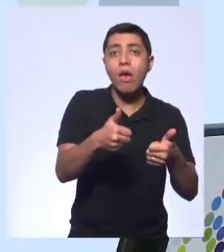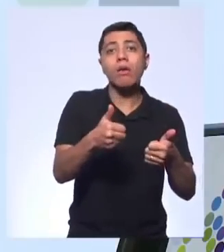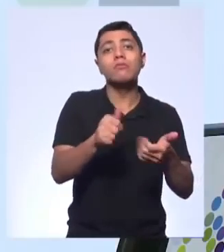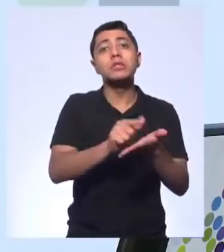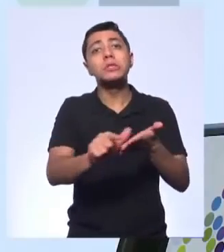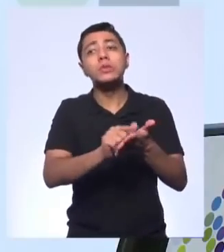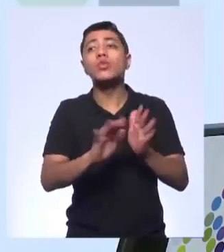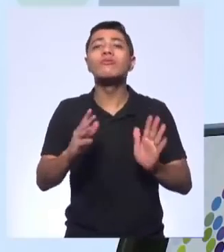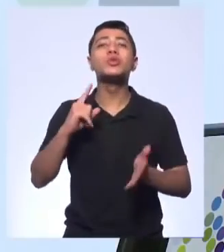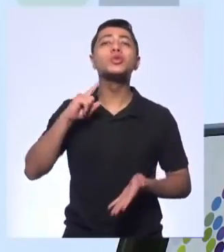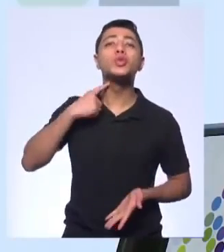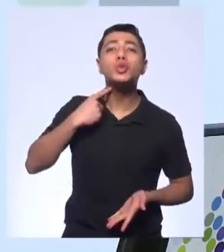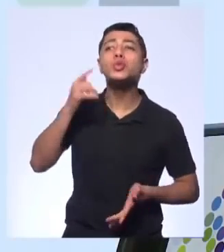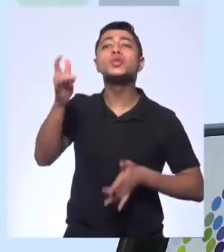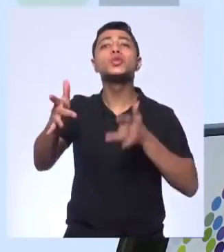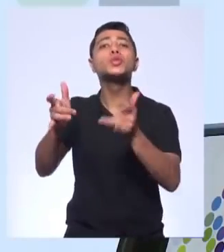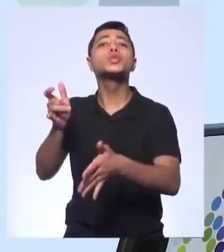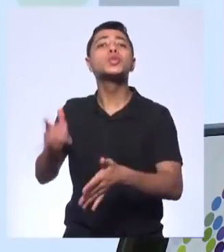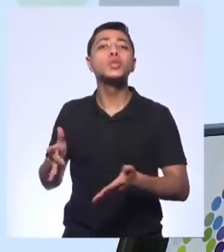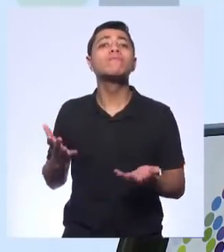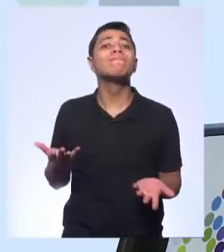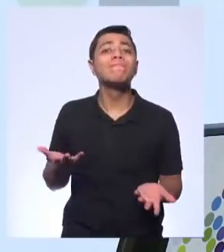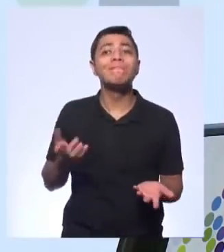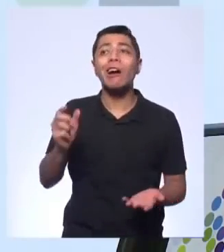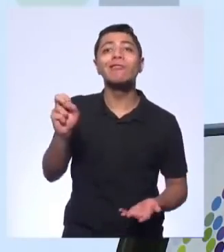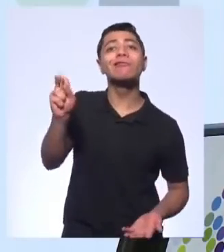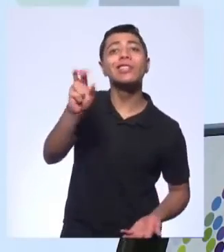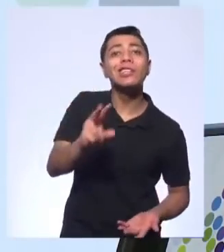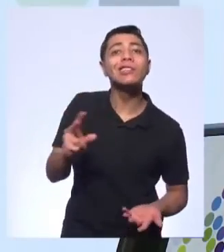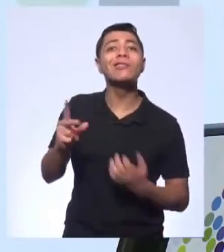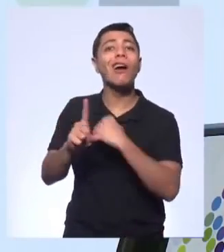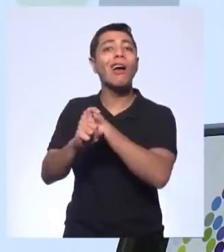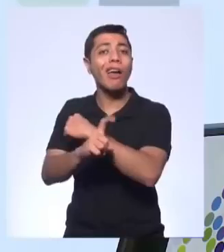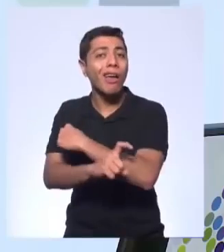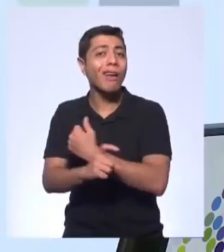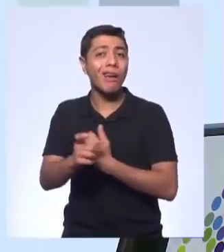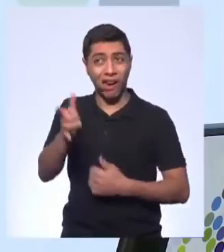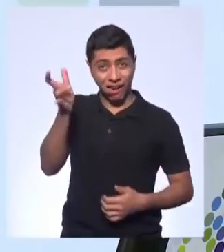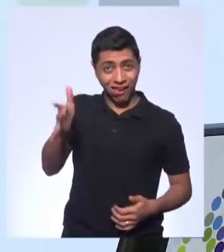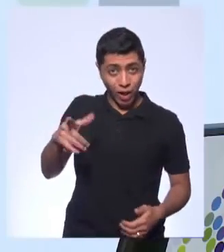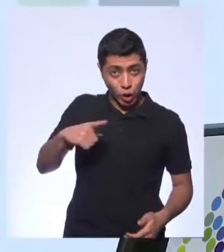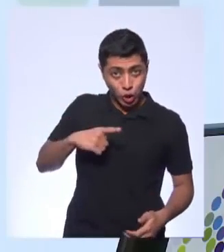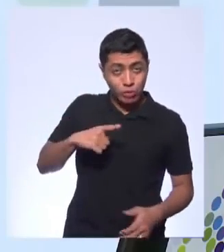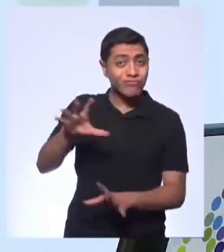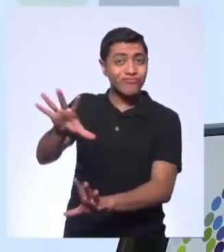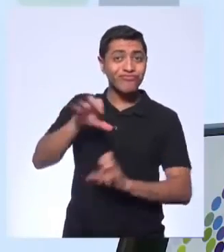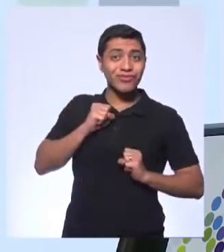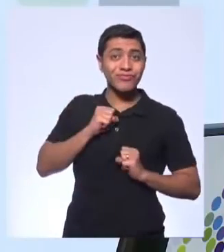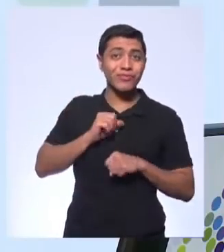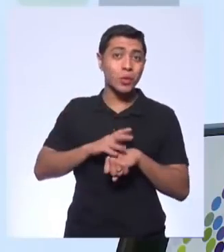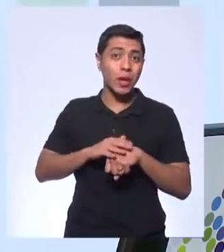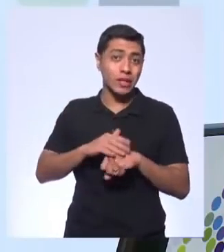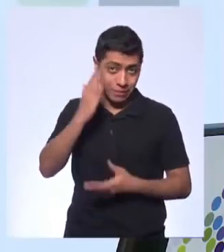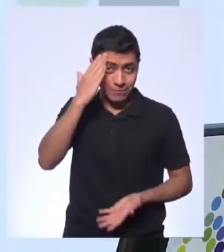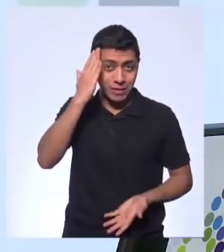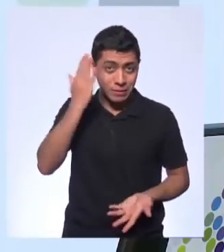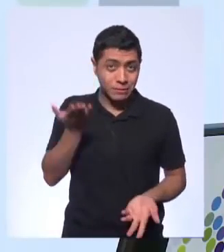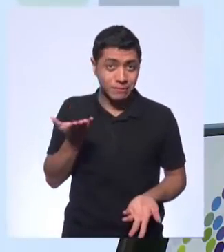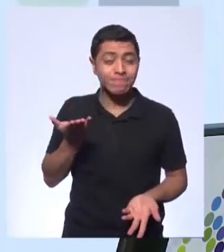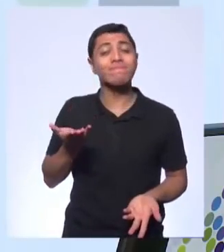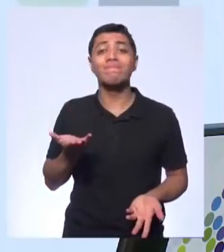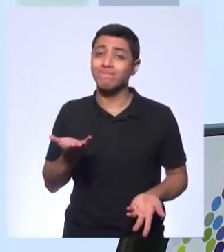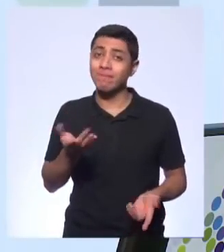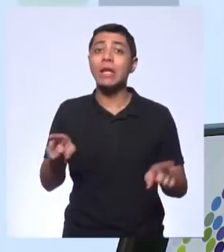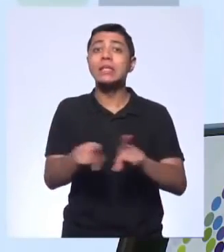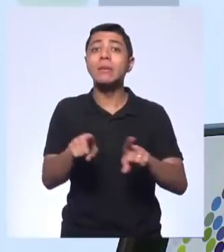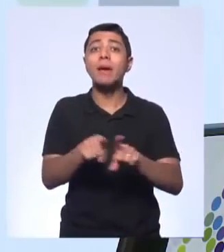aquele agente infeccioso e, de alguma forma, ele vai ter a doença, vai manifestar a doença. Então, muitas vezes, também, o hospedeiro, se ele